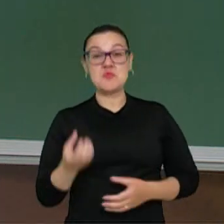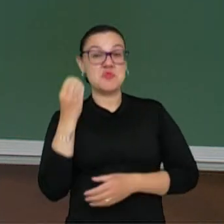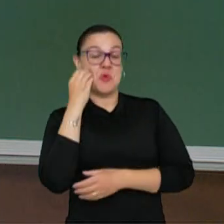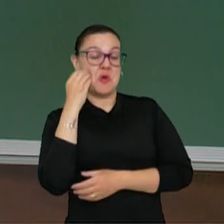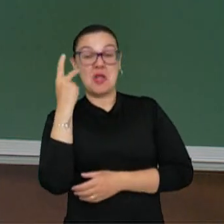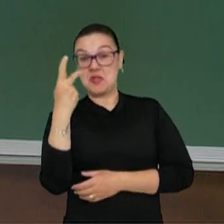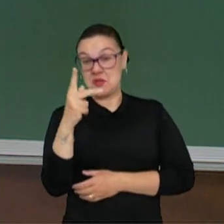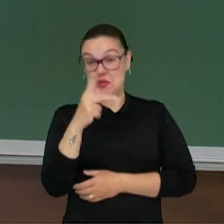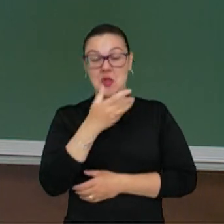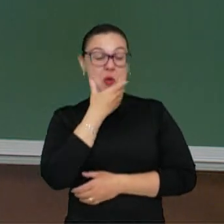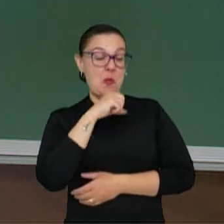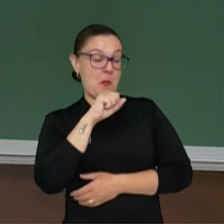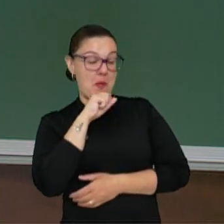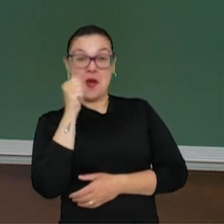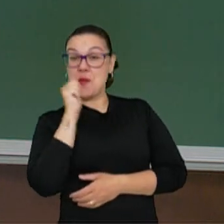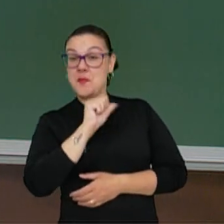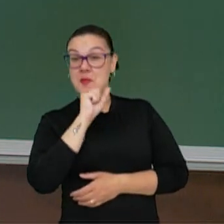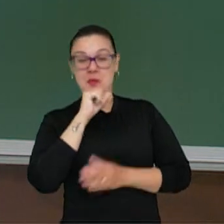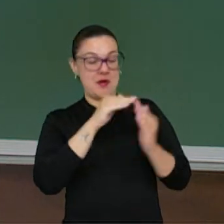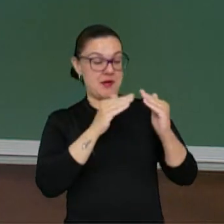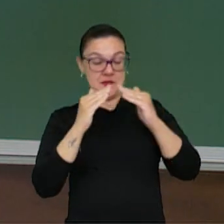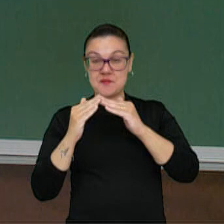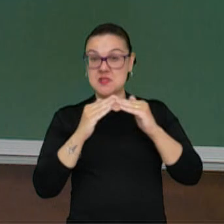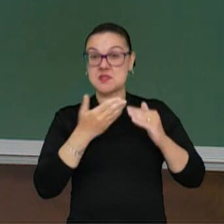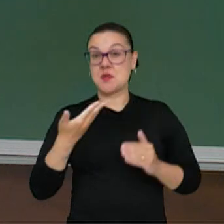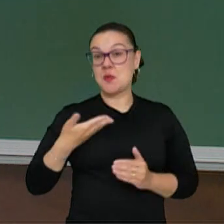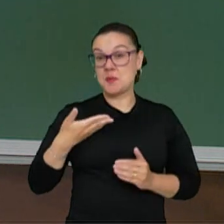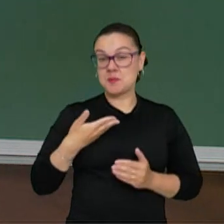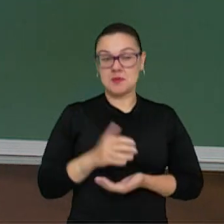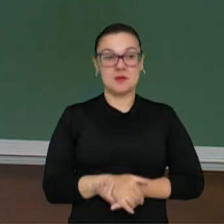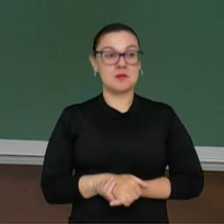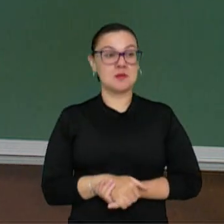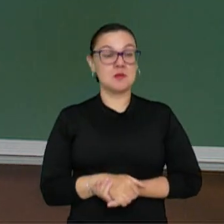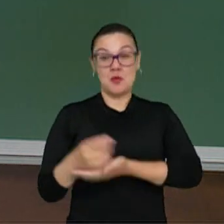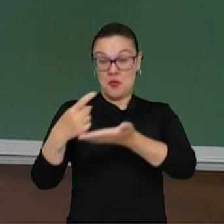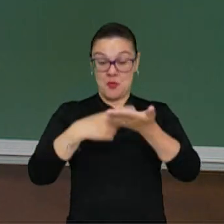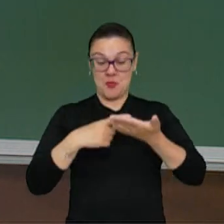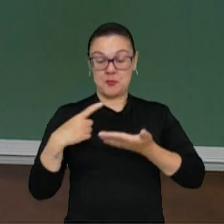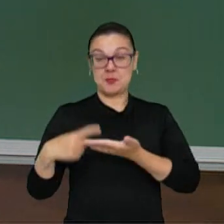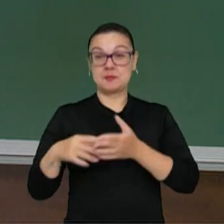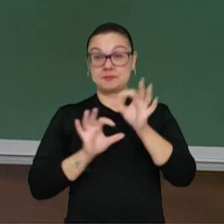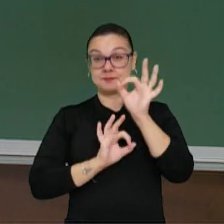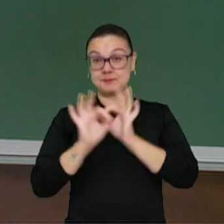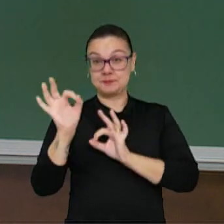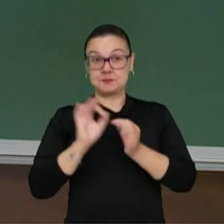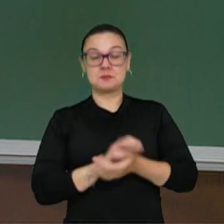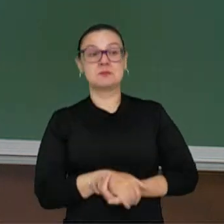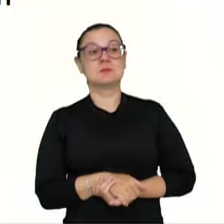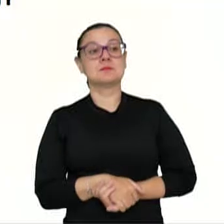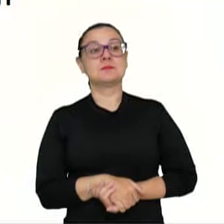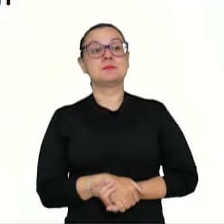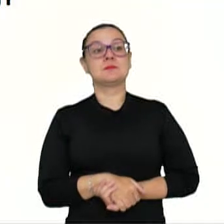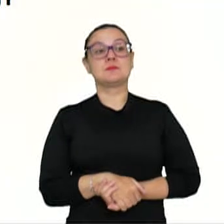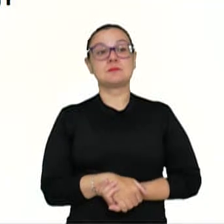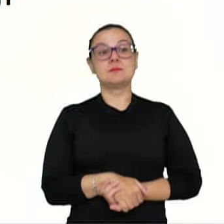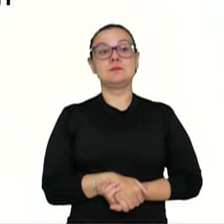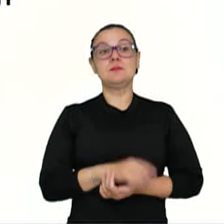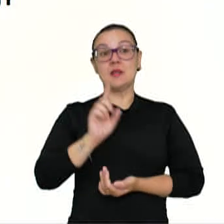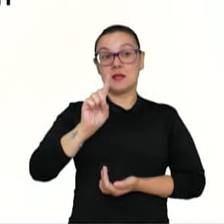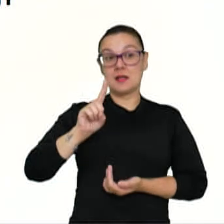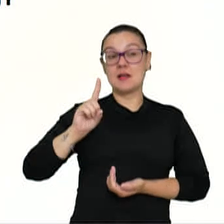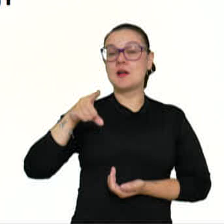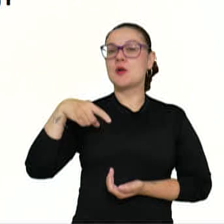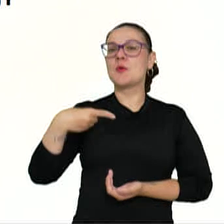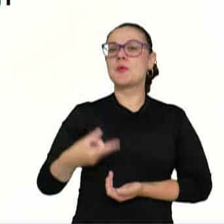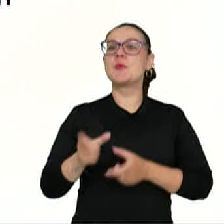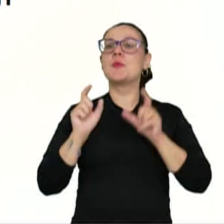teu pai, da tua mãe, de um vizinho, de um amigo. Veja aí como é que vocês vão se organizar com isso, tá? Depois,